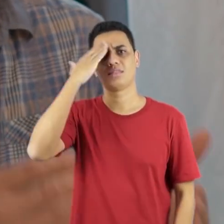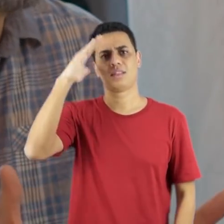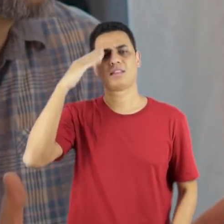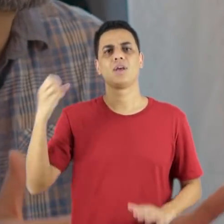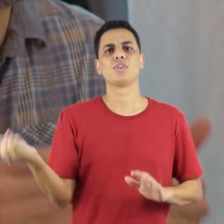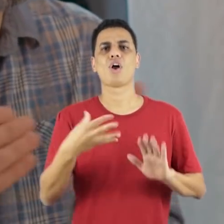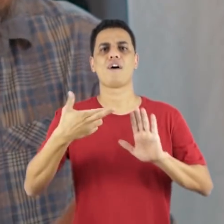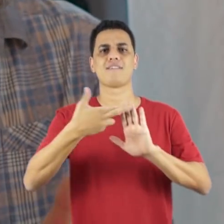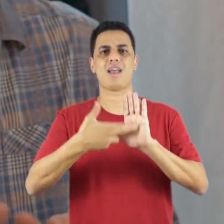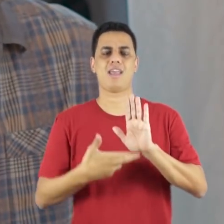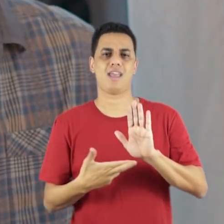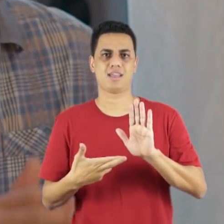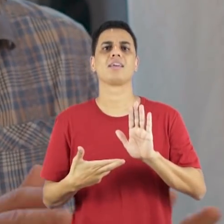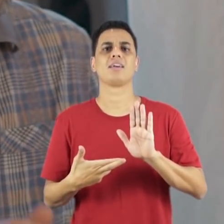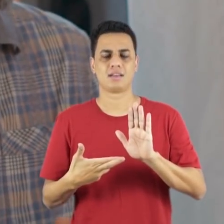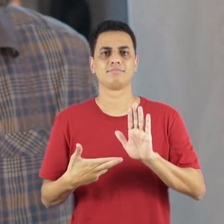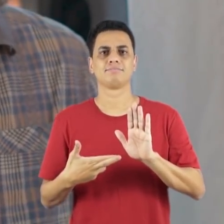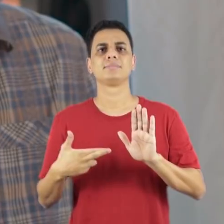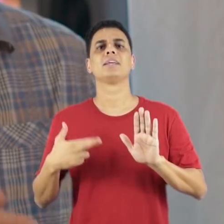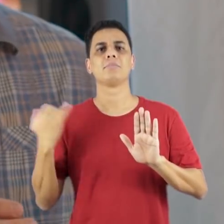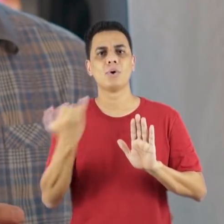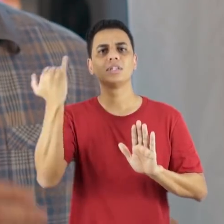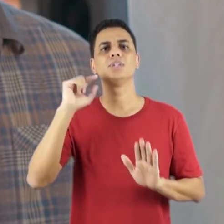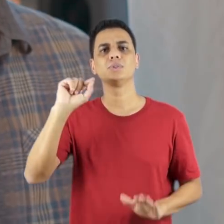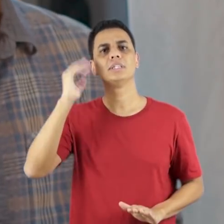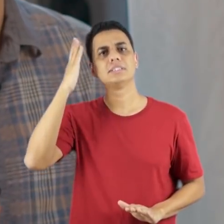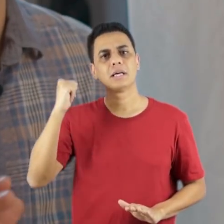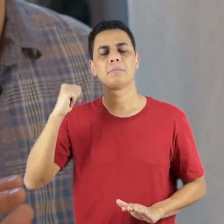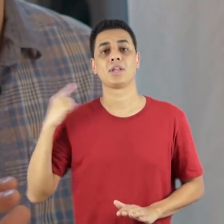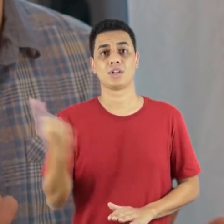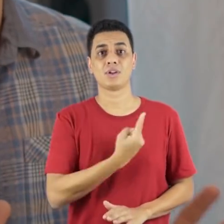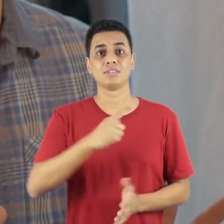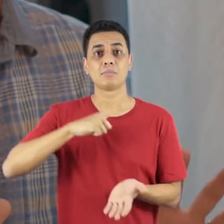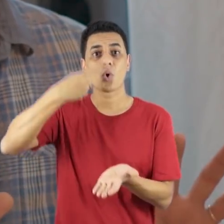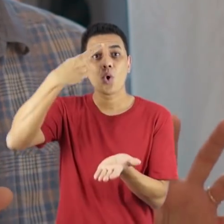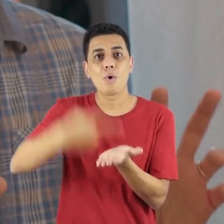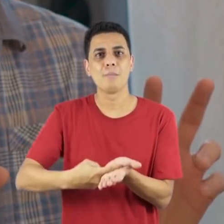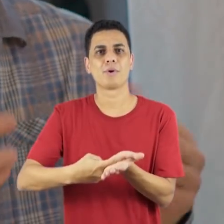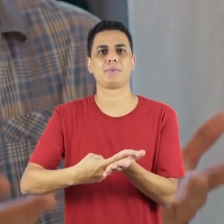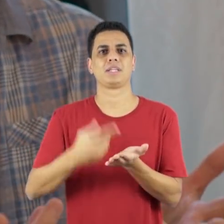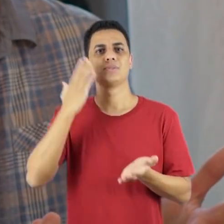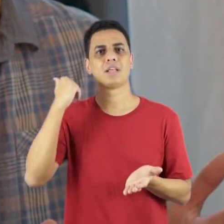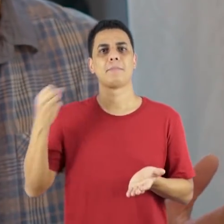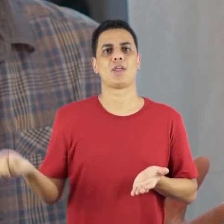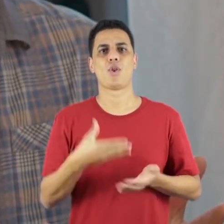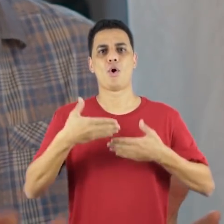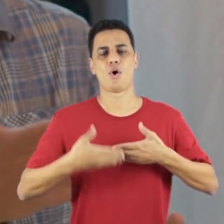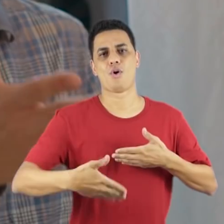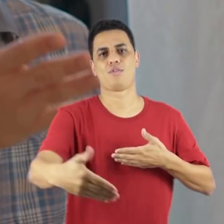do esgotamento e do estresse diário nesse tempo, nós estamos comprometidos com a oportunidade de encarar esse novo